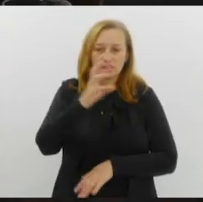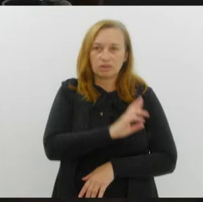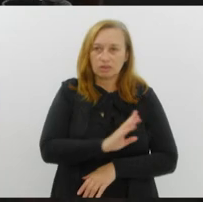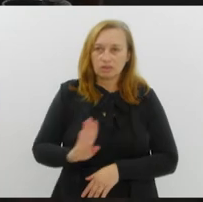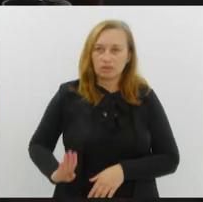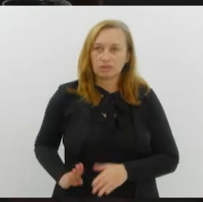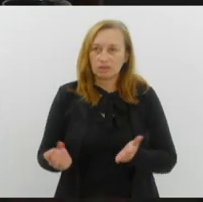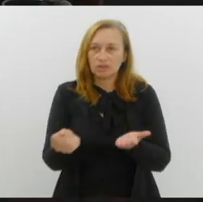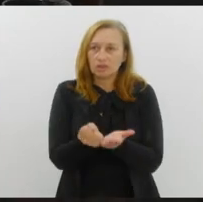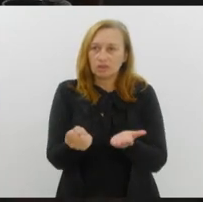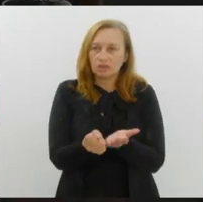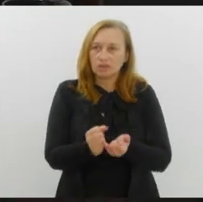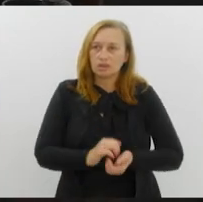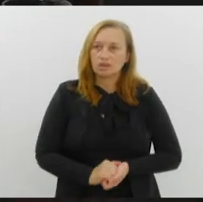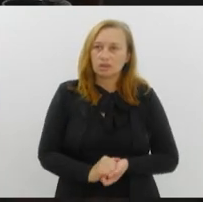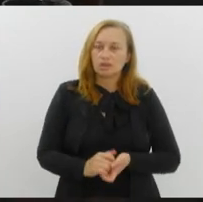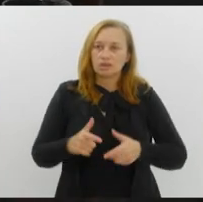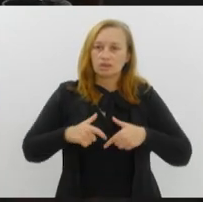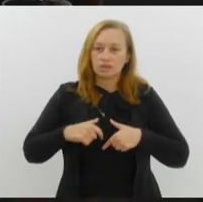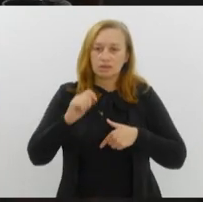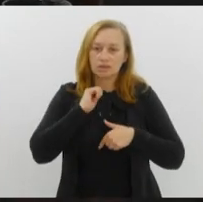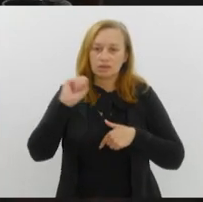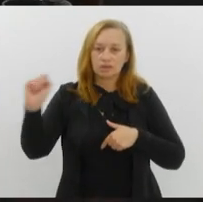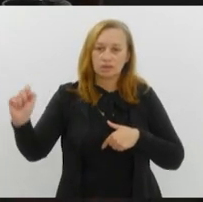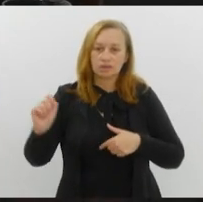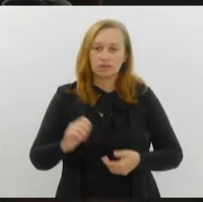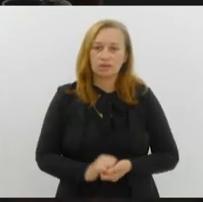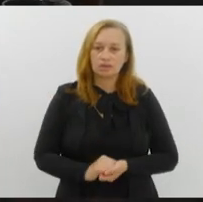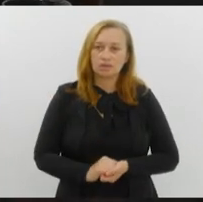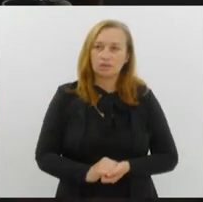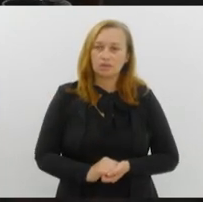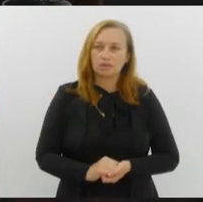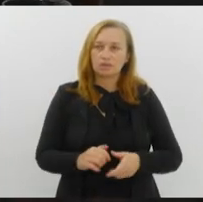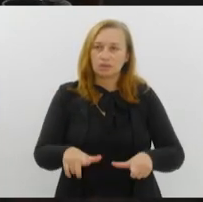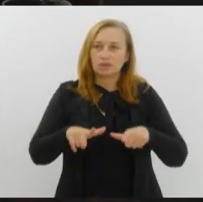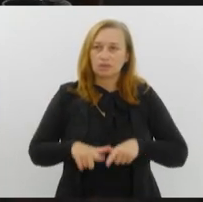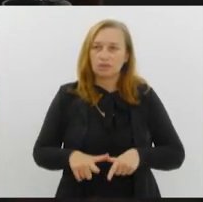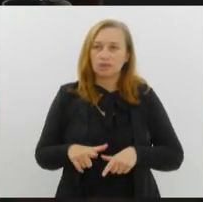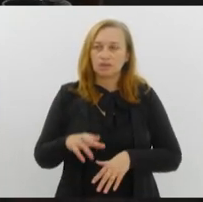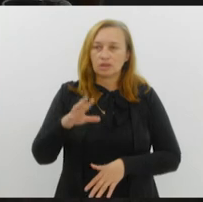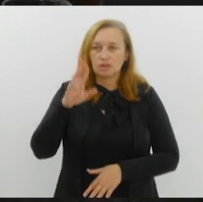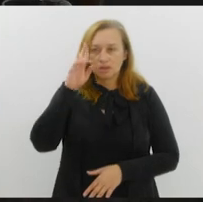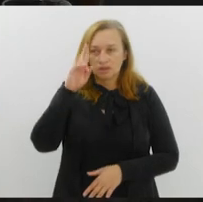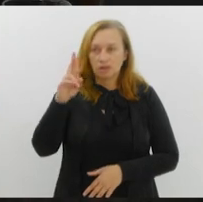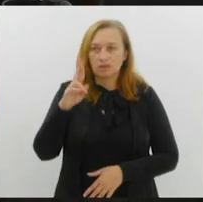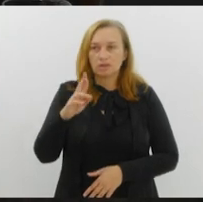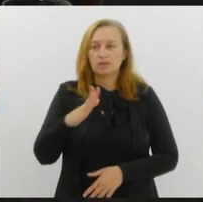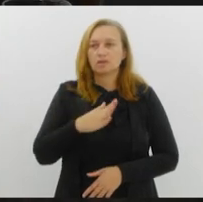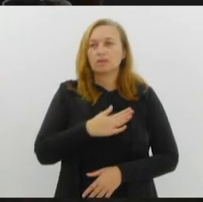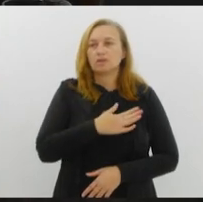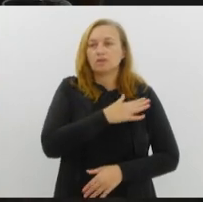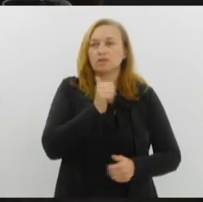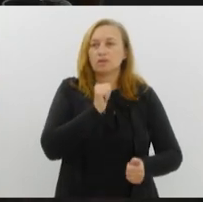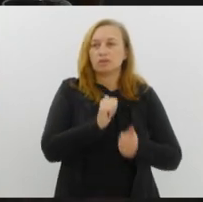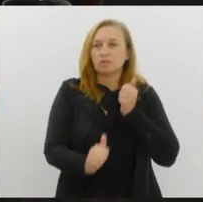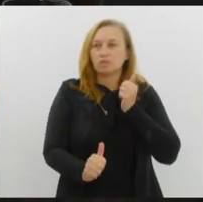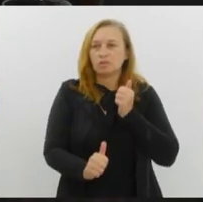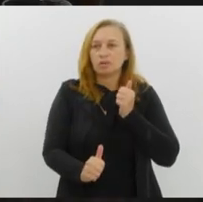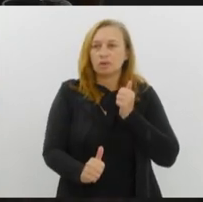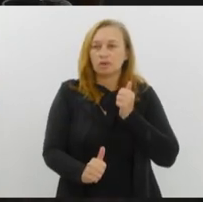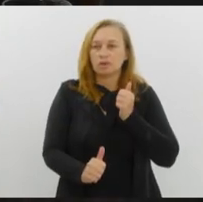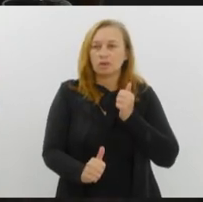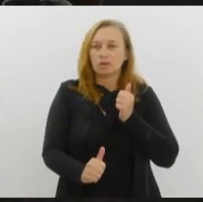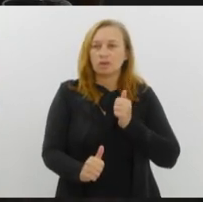Samuel Malafaia, que concede a medalha Tiradentes e o respectivo diploma ao capitão dos portos do Rio de Janeiro, o capitão de mar e